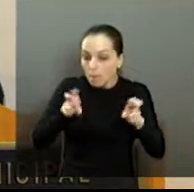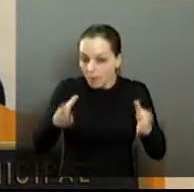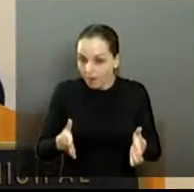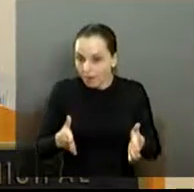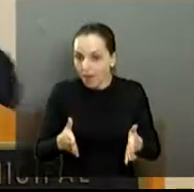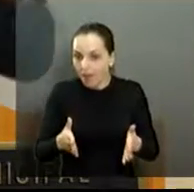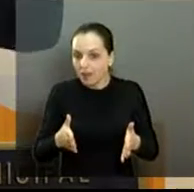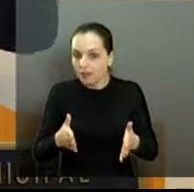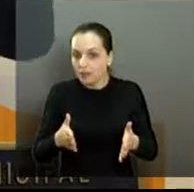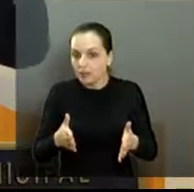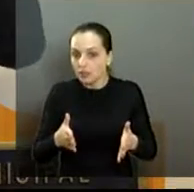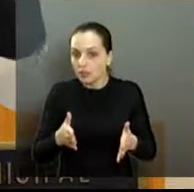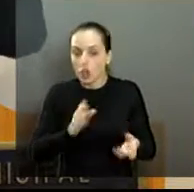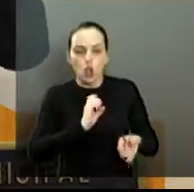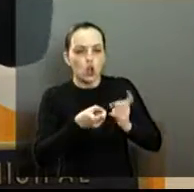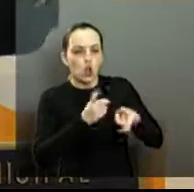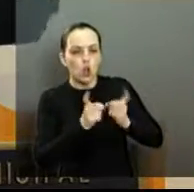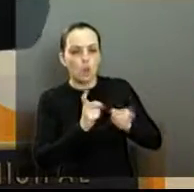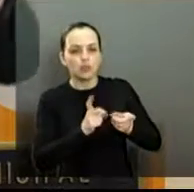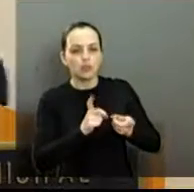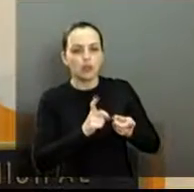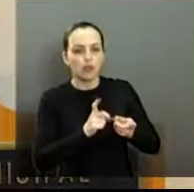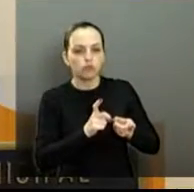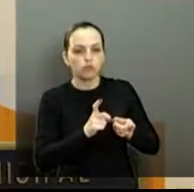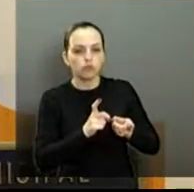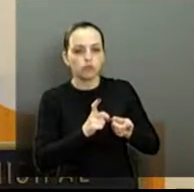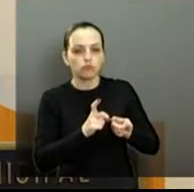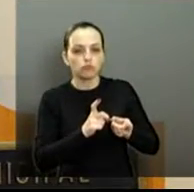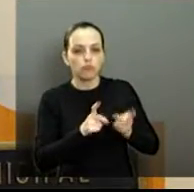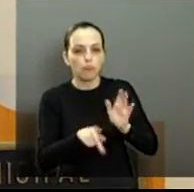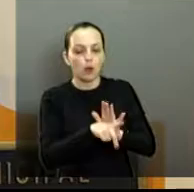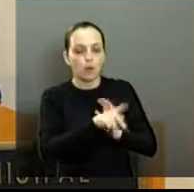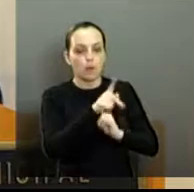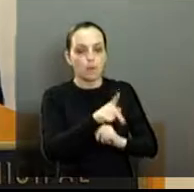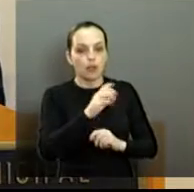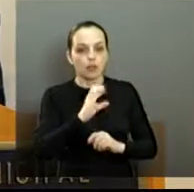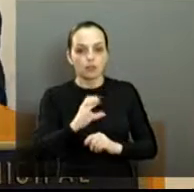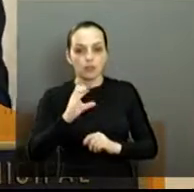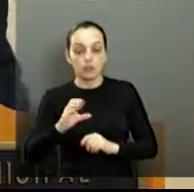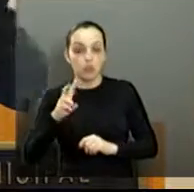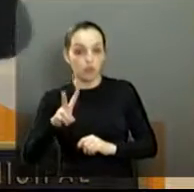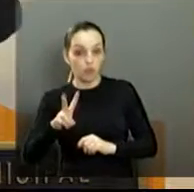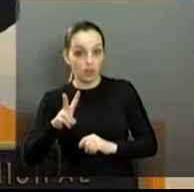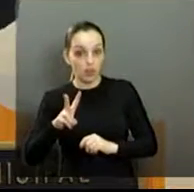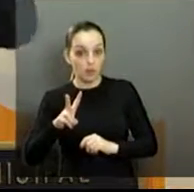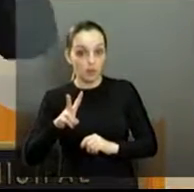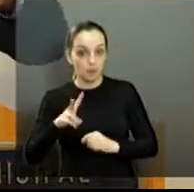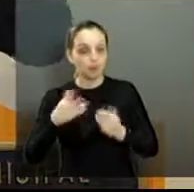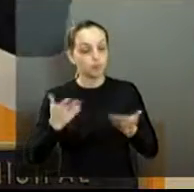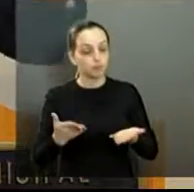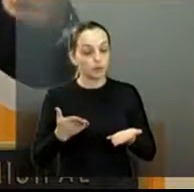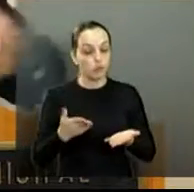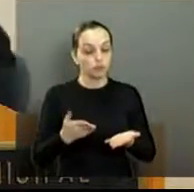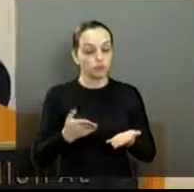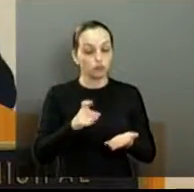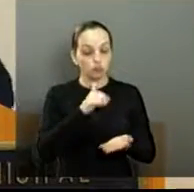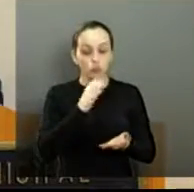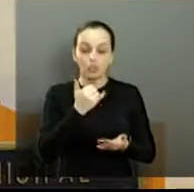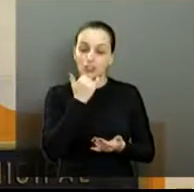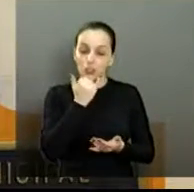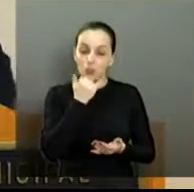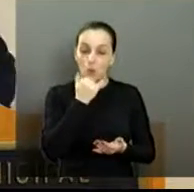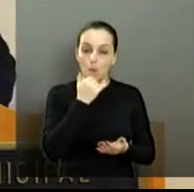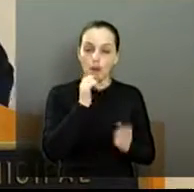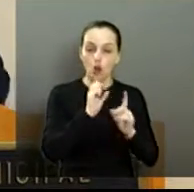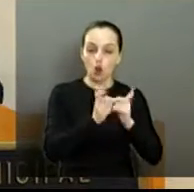comissão de ética da profissão de do pccv desculpa perceber desculpas e tv faz parte consoante o